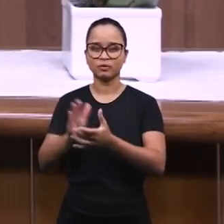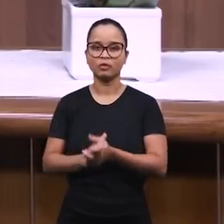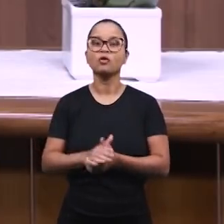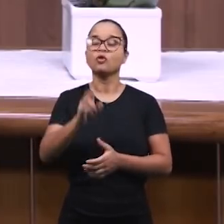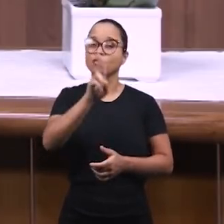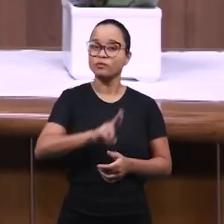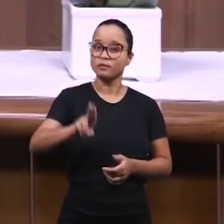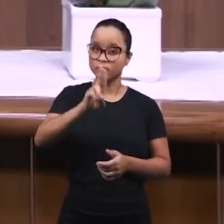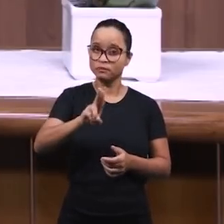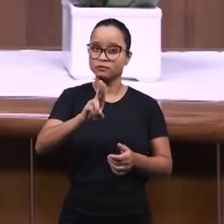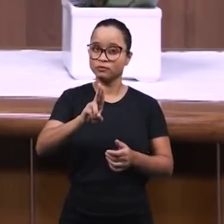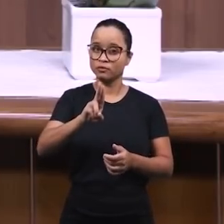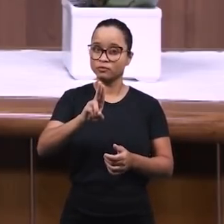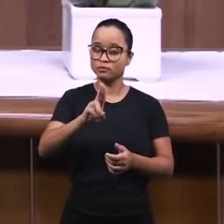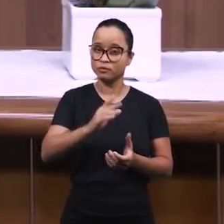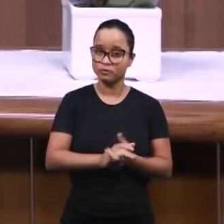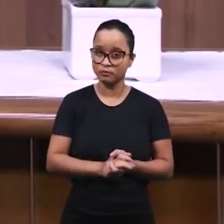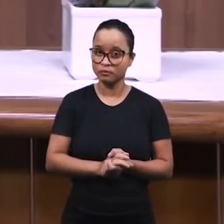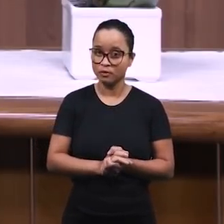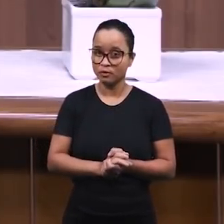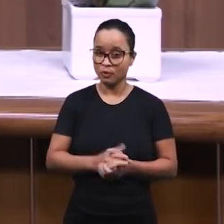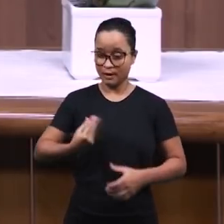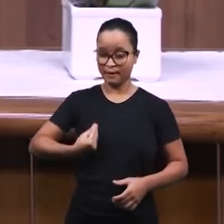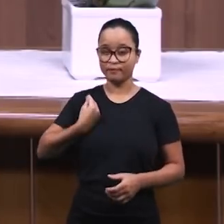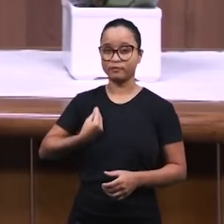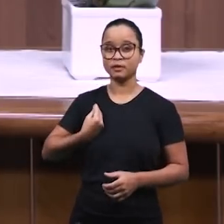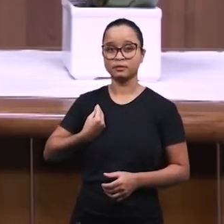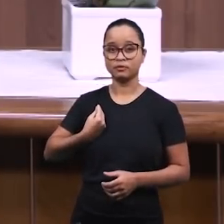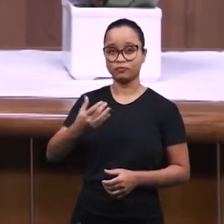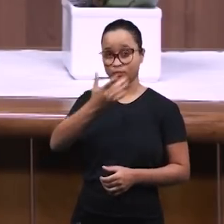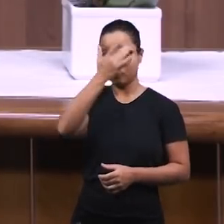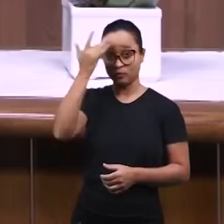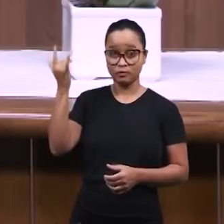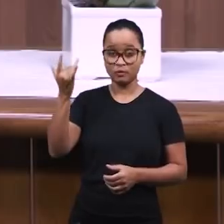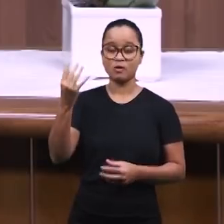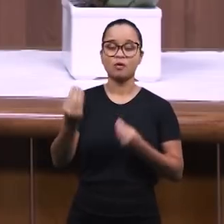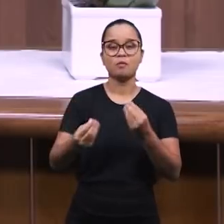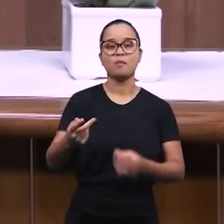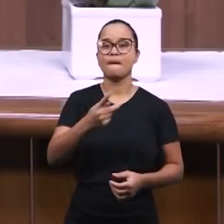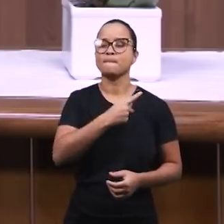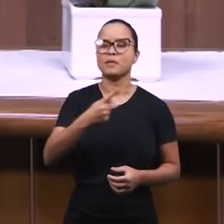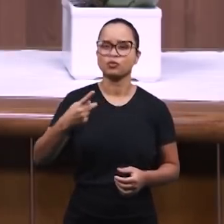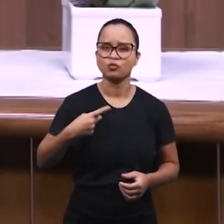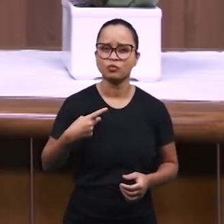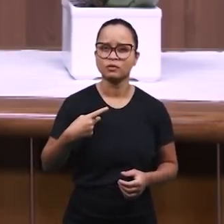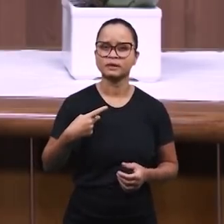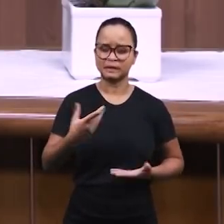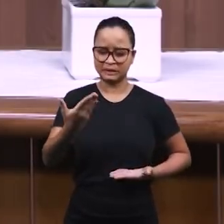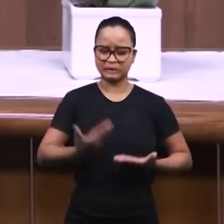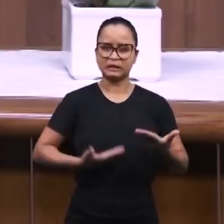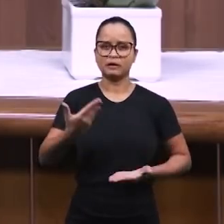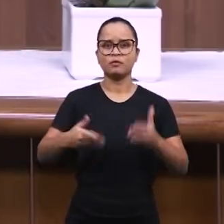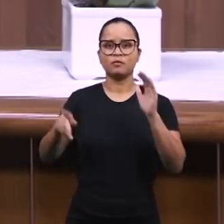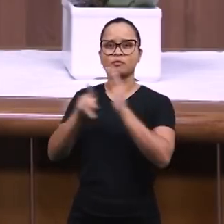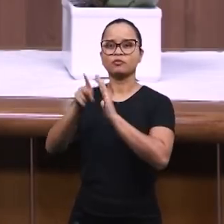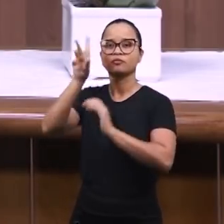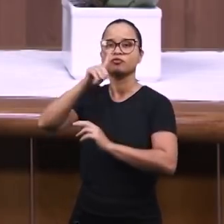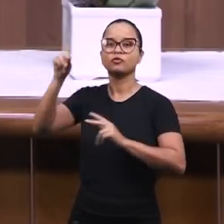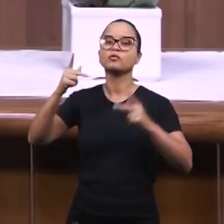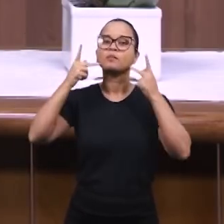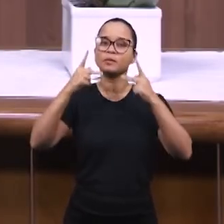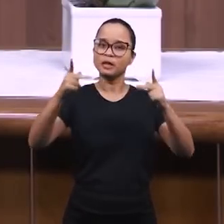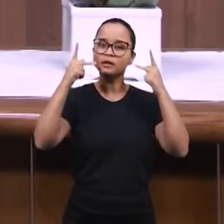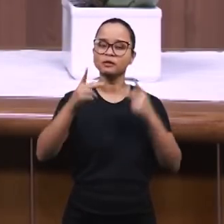continua utilizando ou usando como vasos em suas mãos pessoas, pastores, servos de Deus, que